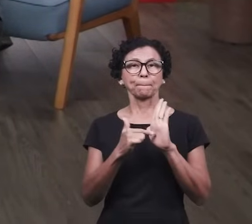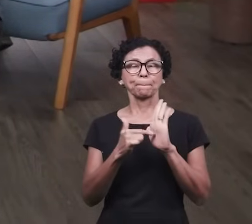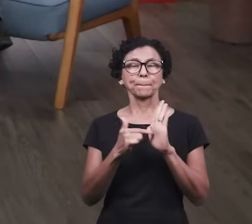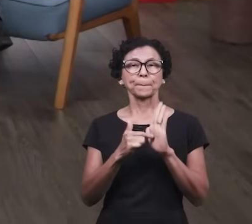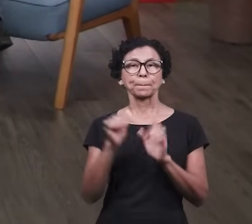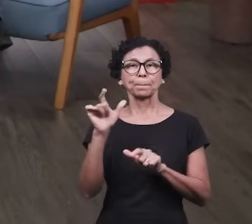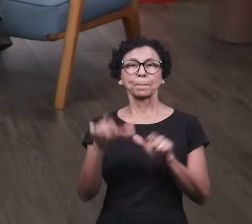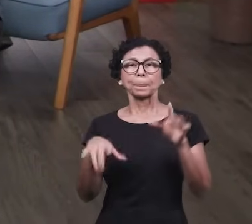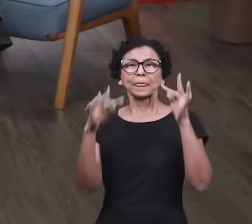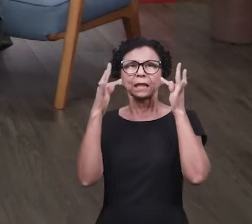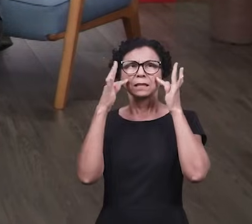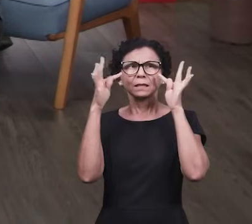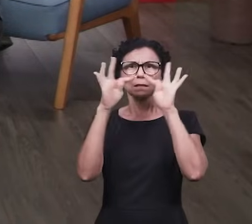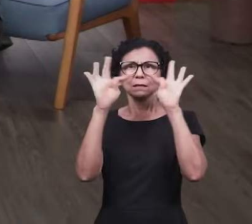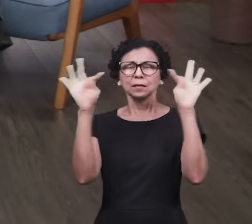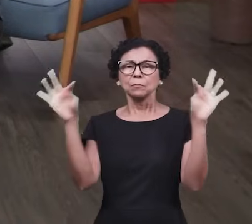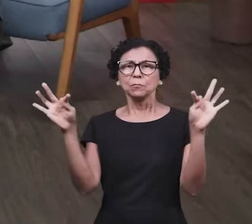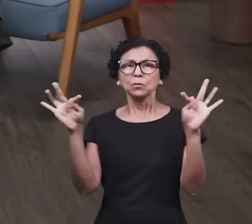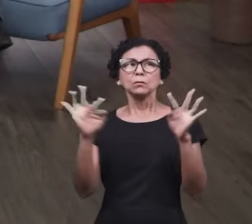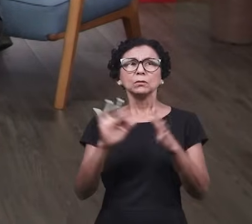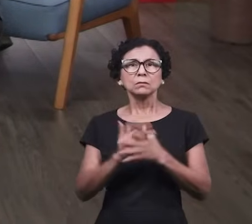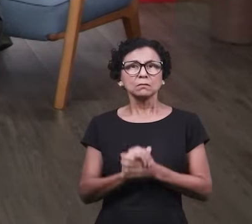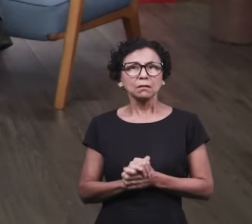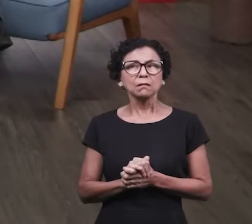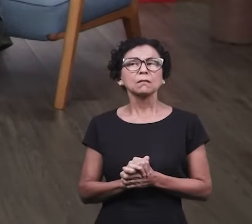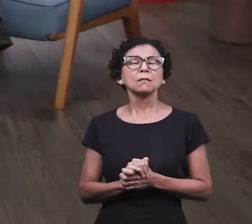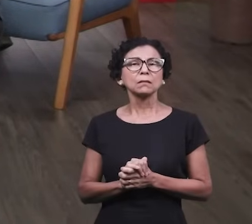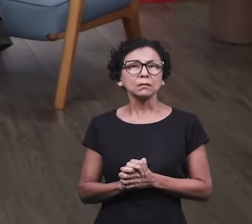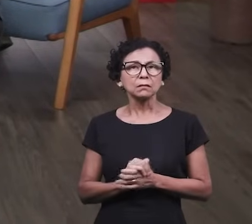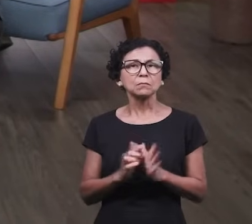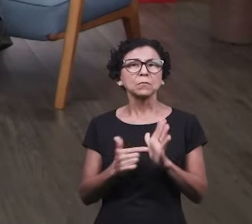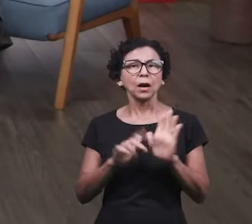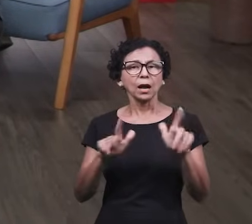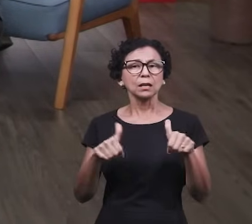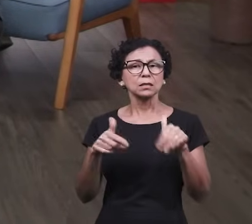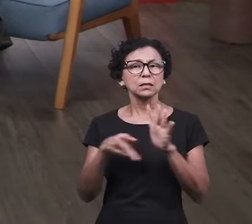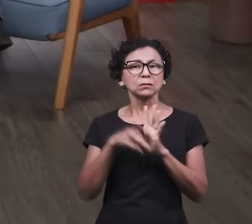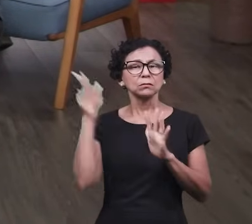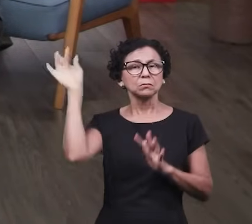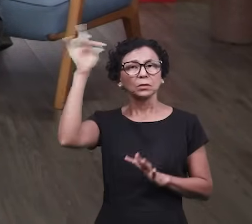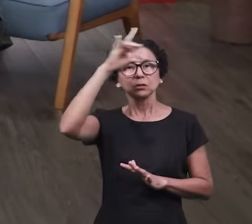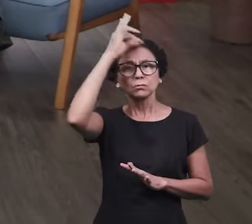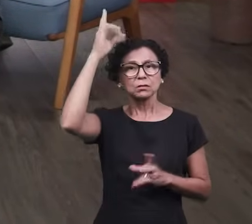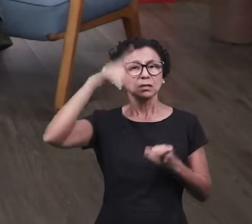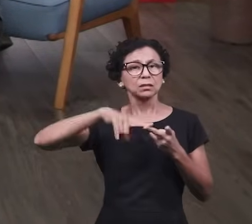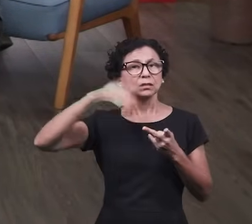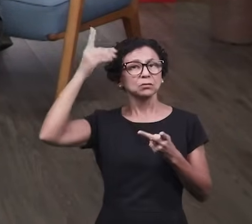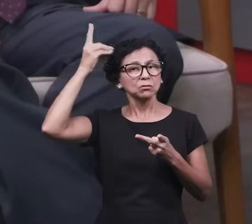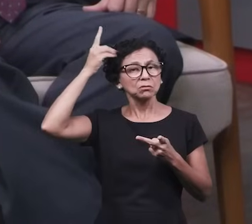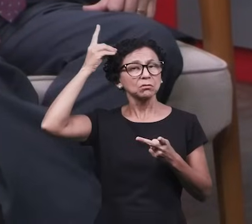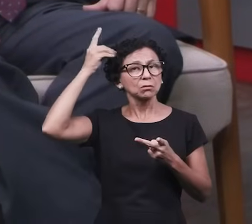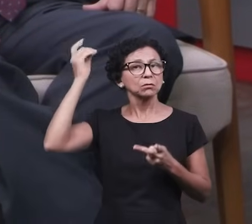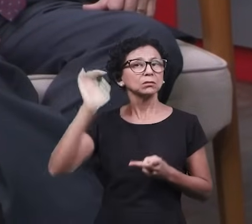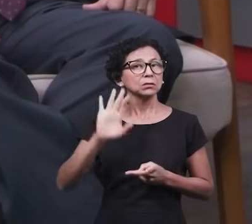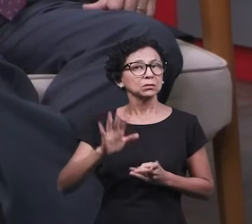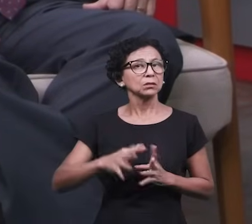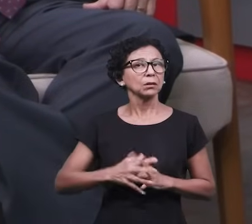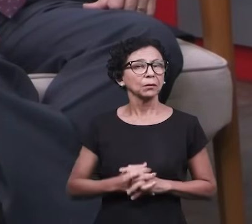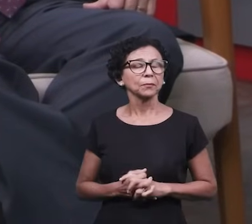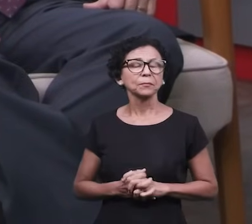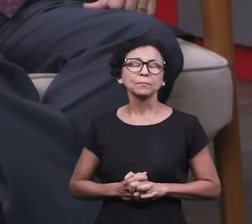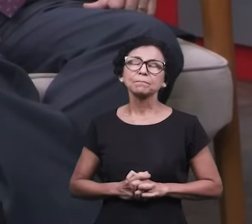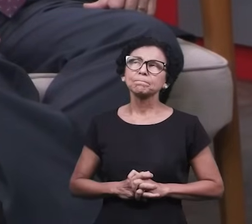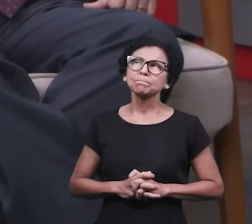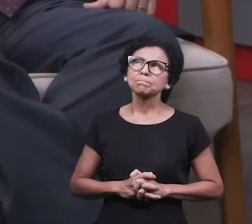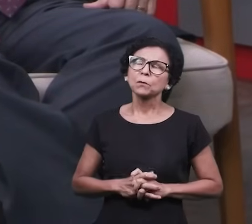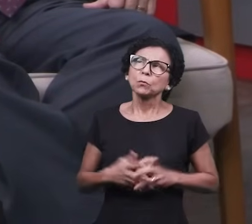testemunhos gloriosos ali sobre a operação do Espírito Santo, sobre os dons espirituais. Aí eu pergunto, será